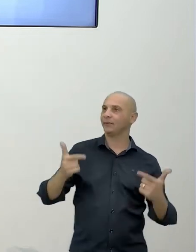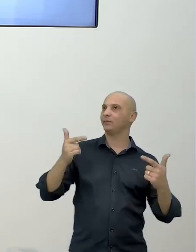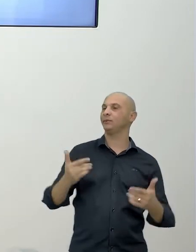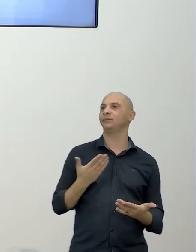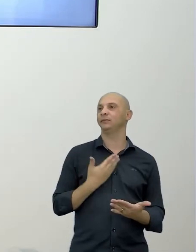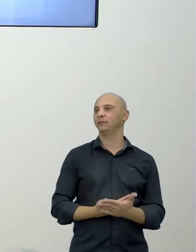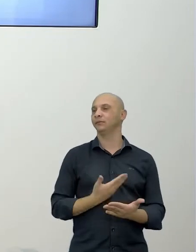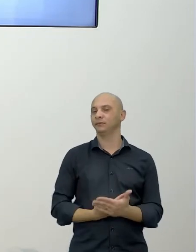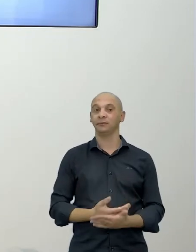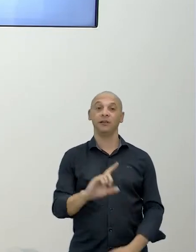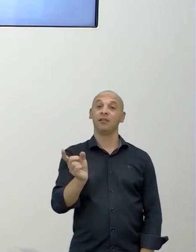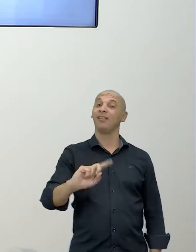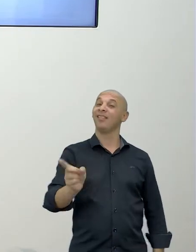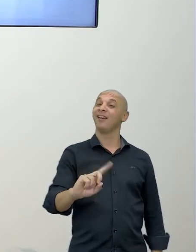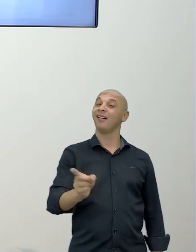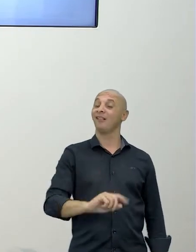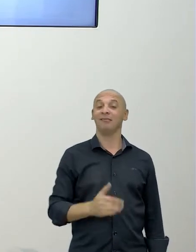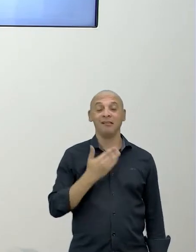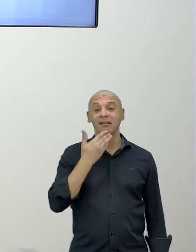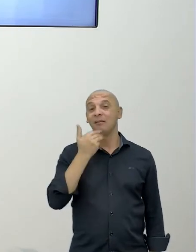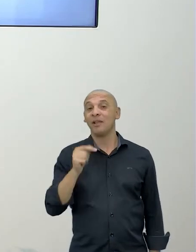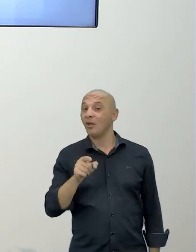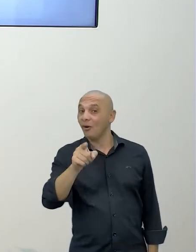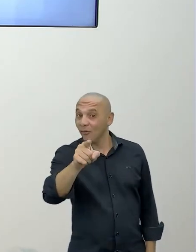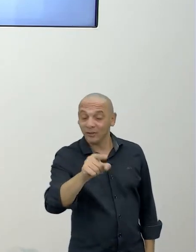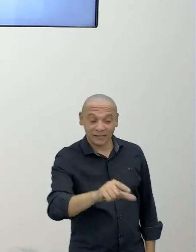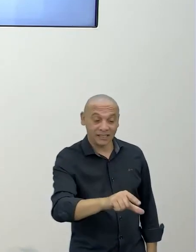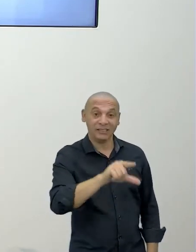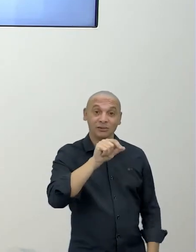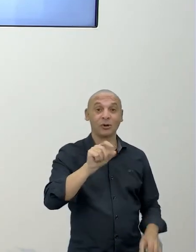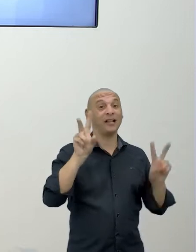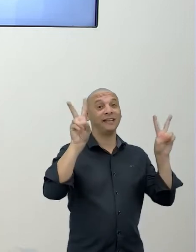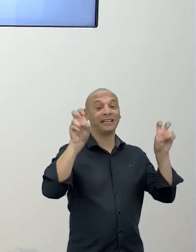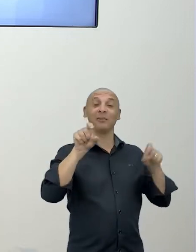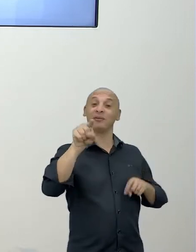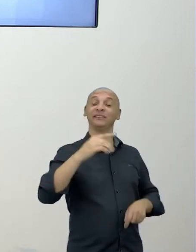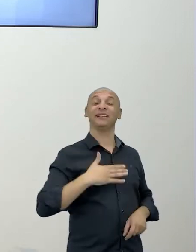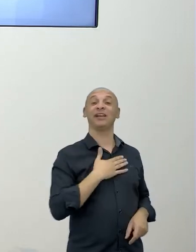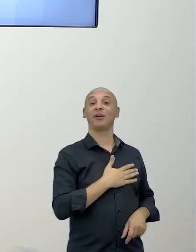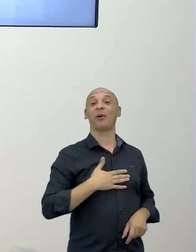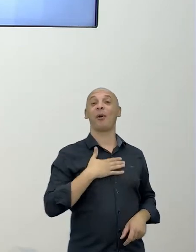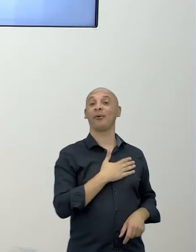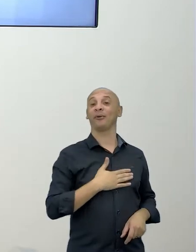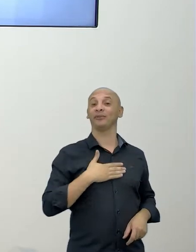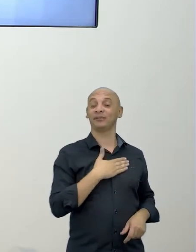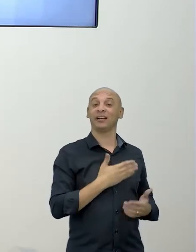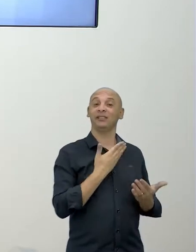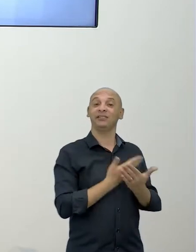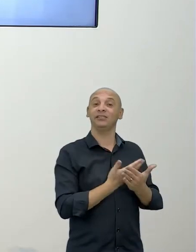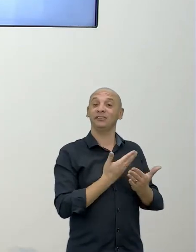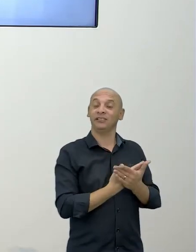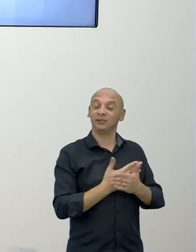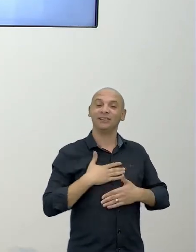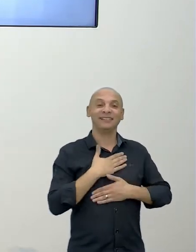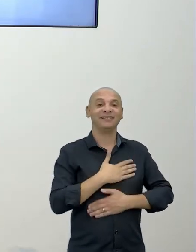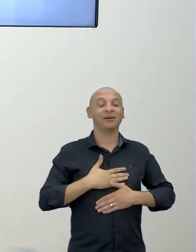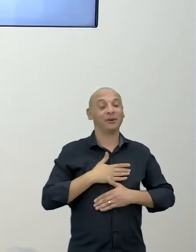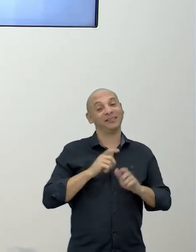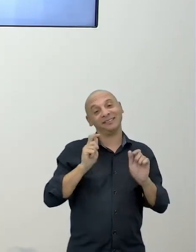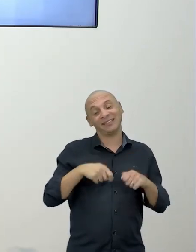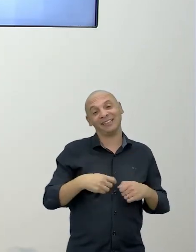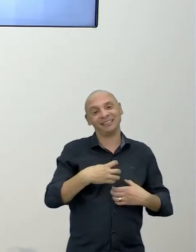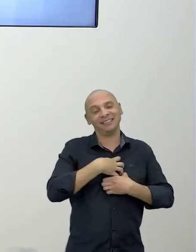tem a vontade de fazer. Não algo que você fala assim, ai, que tema chato, eu vou ter que fazer isso, que inferno. Não, a gente quer justamente que